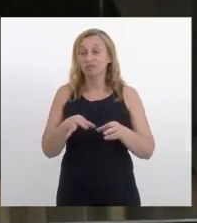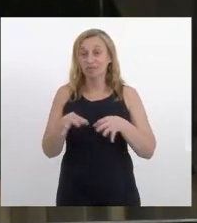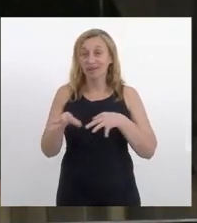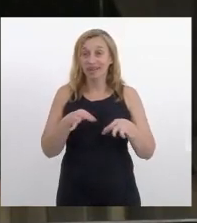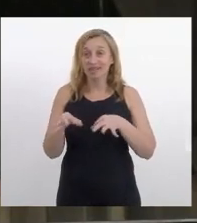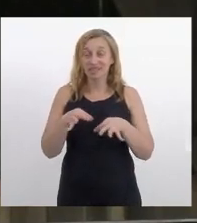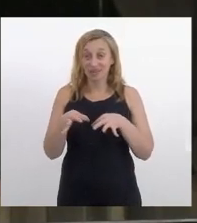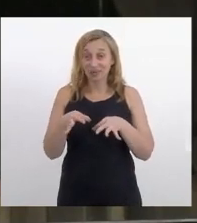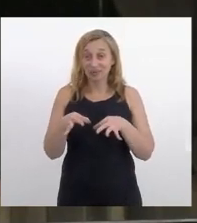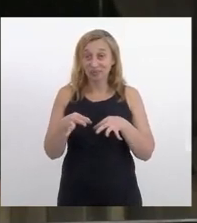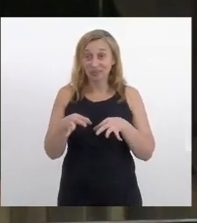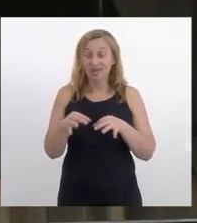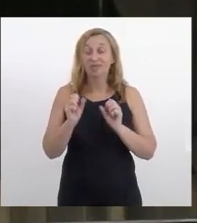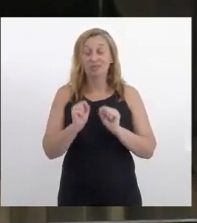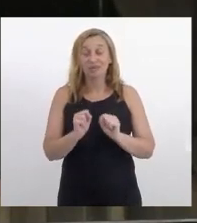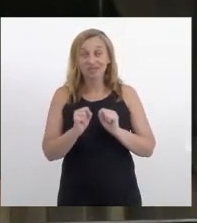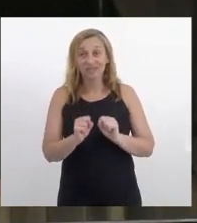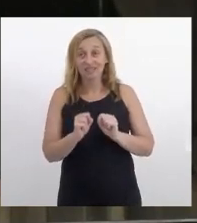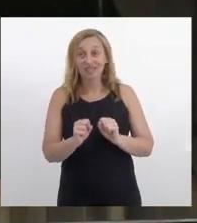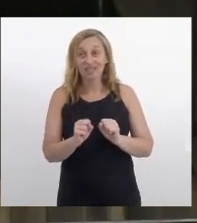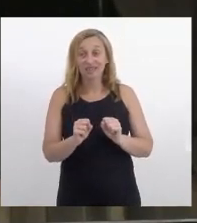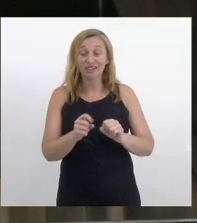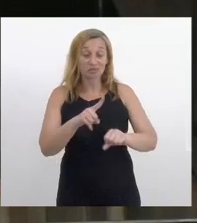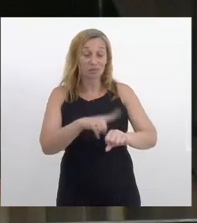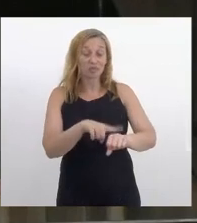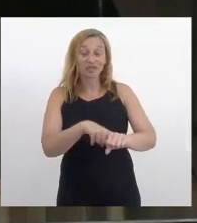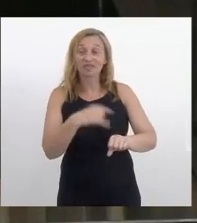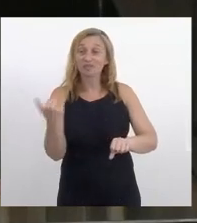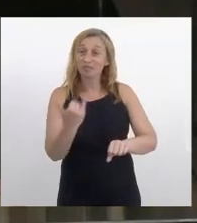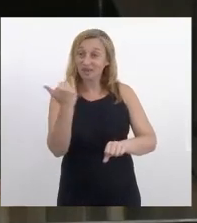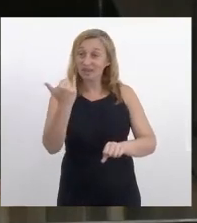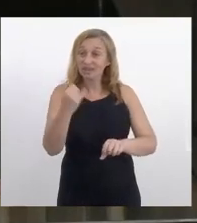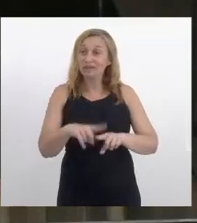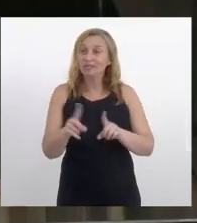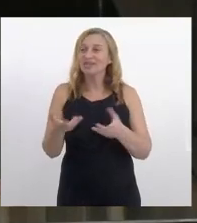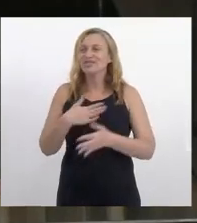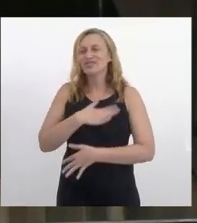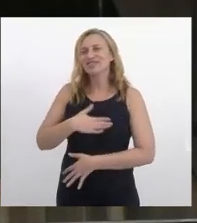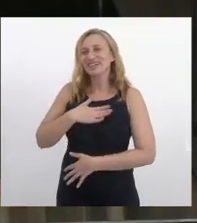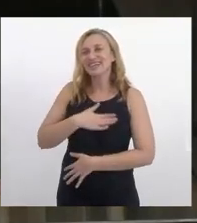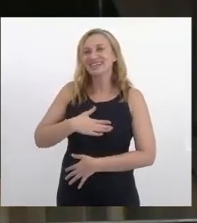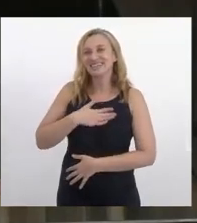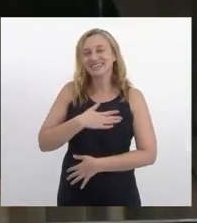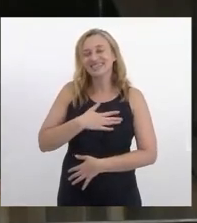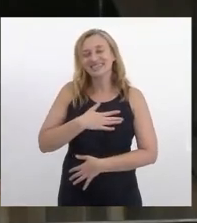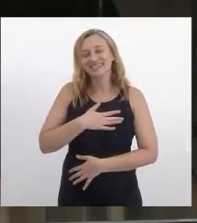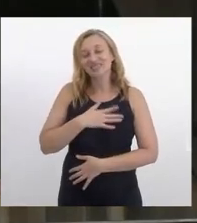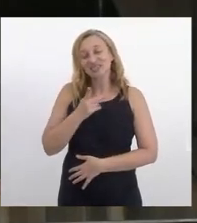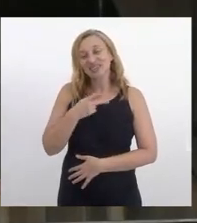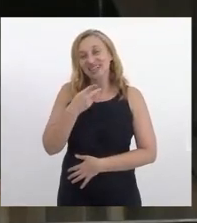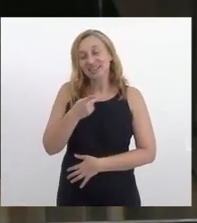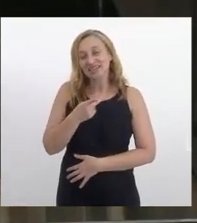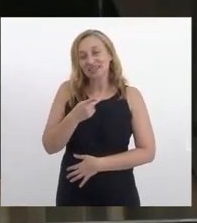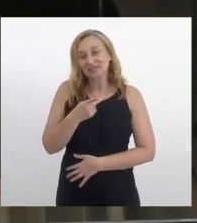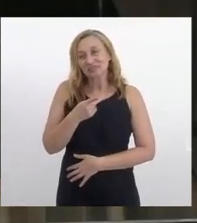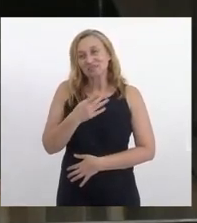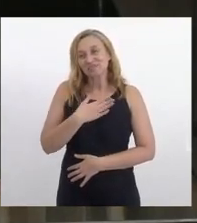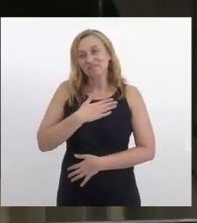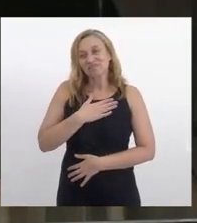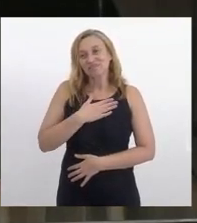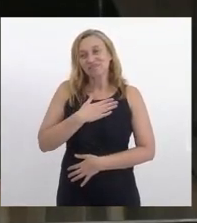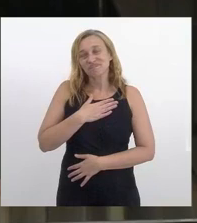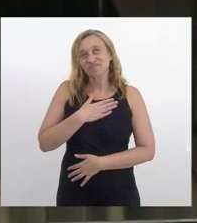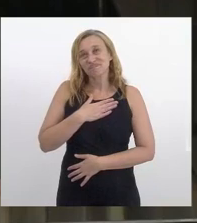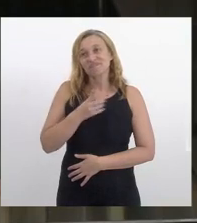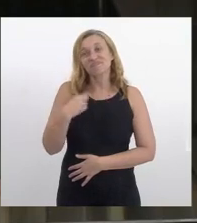emoção de poder ver esse belo momento. Mas eu gostaria de dizer que nós